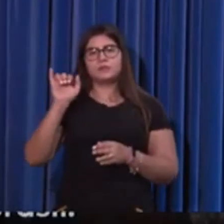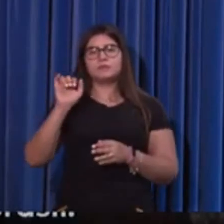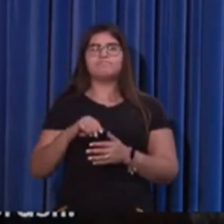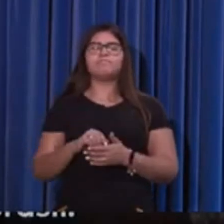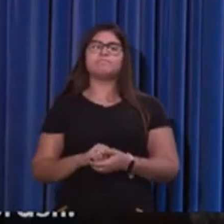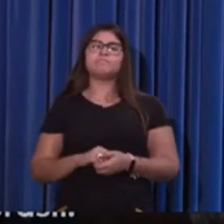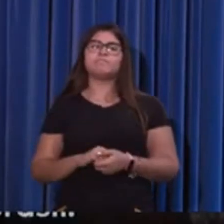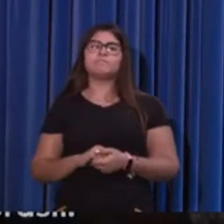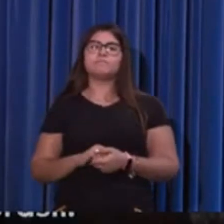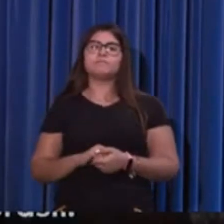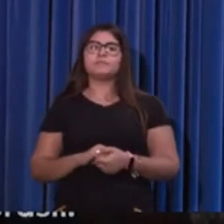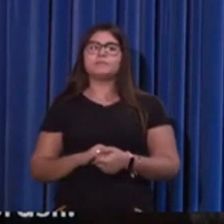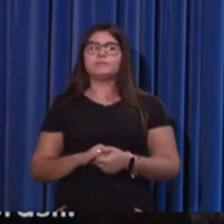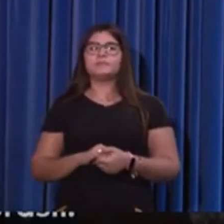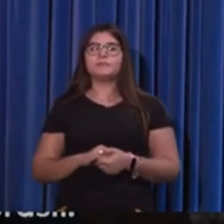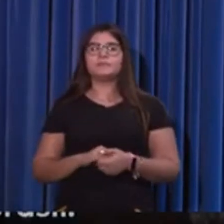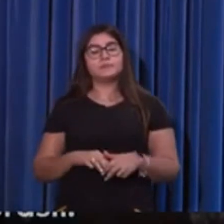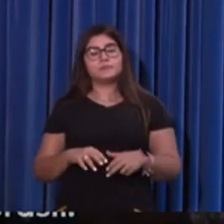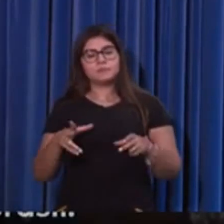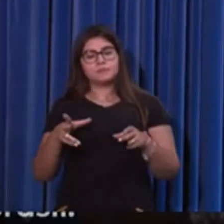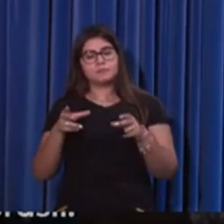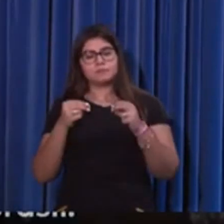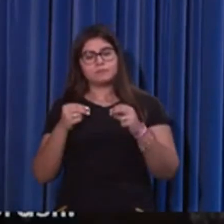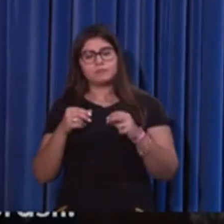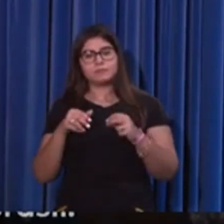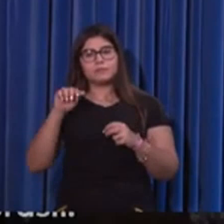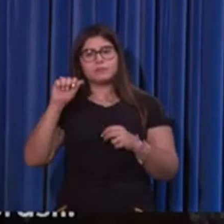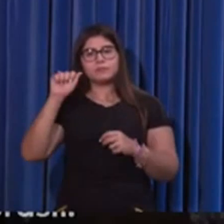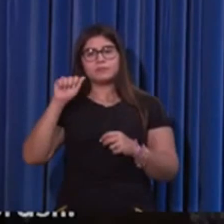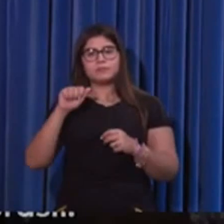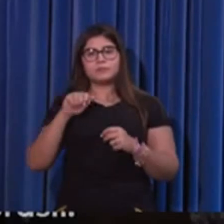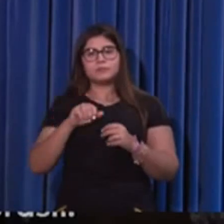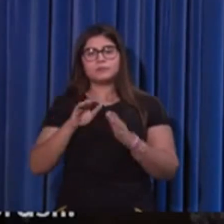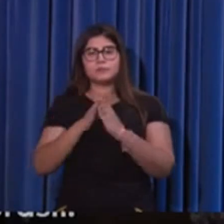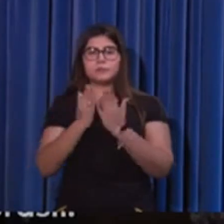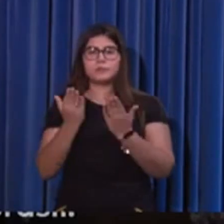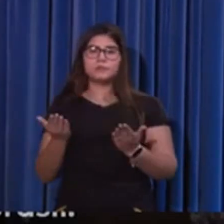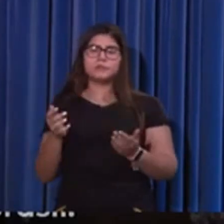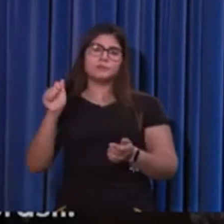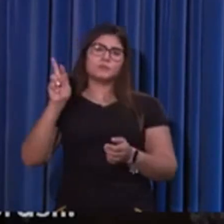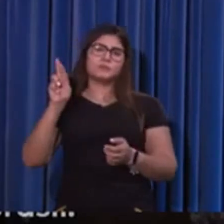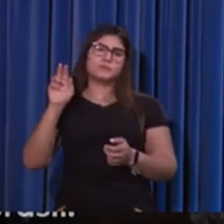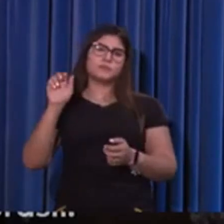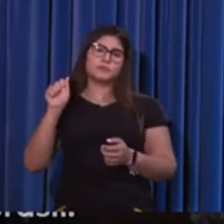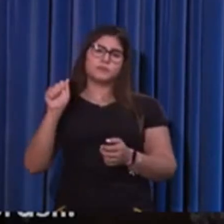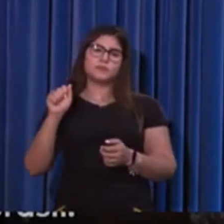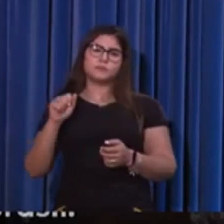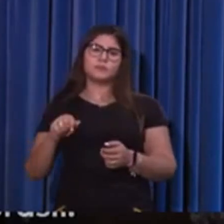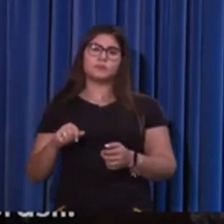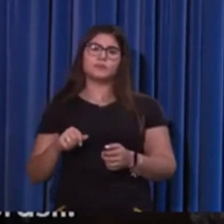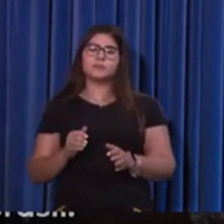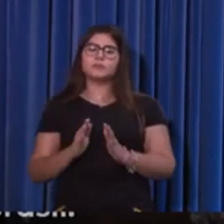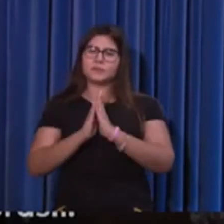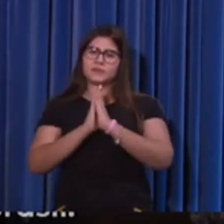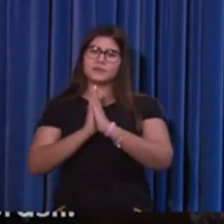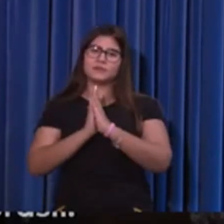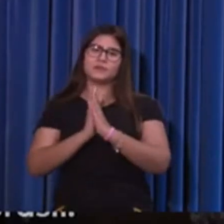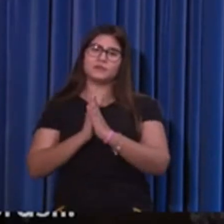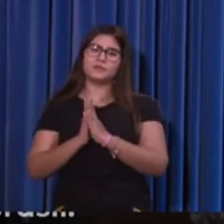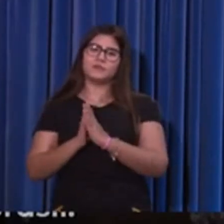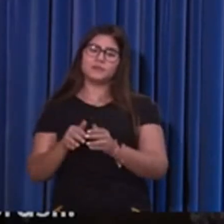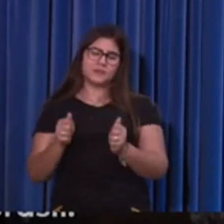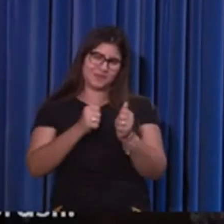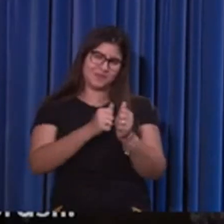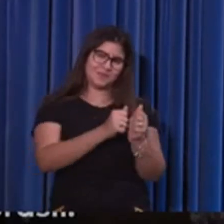versão, então eu vou pegar pela ARA e você aí acompanhe, por favor, a partir do